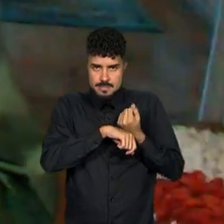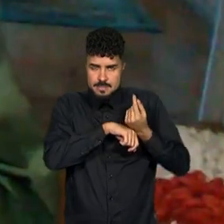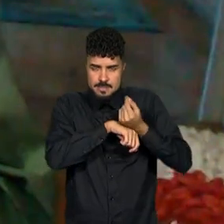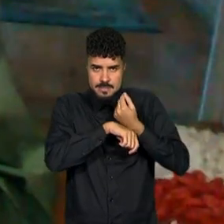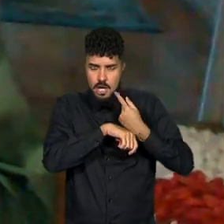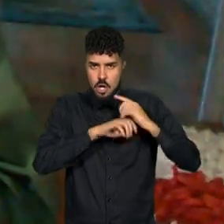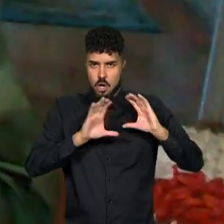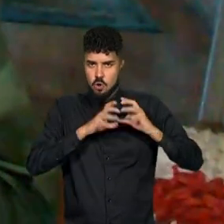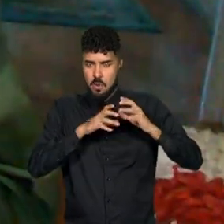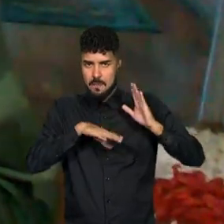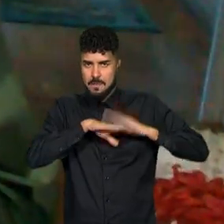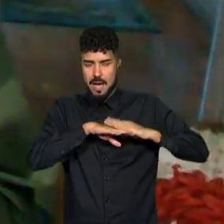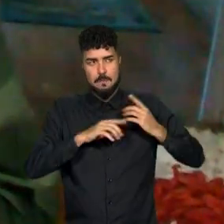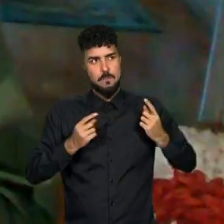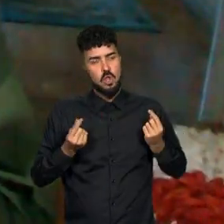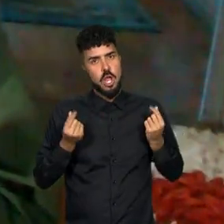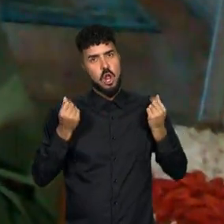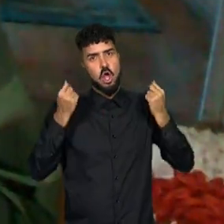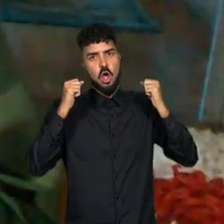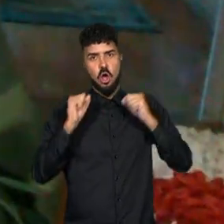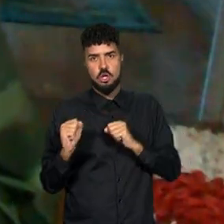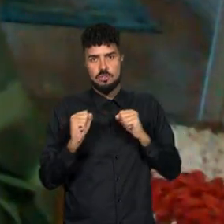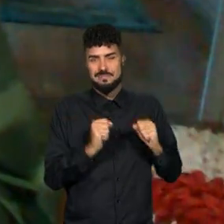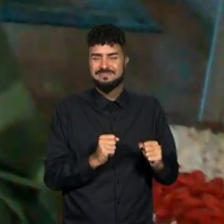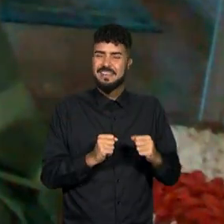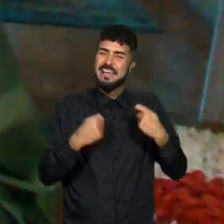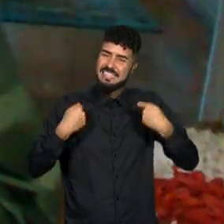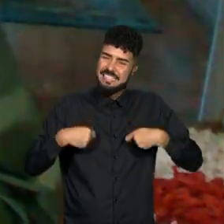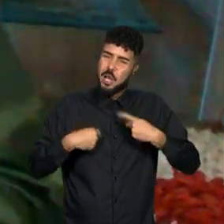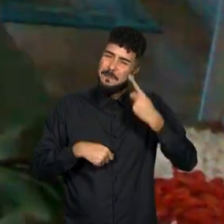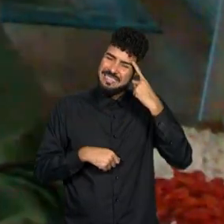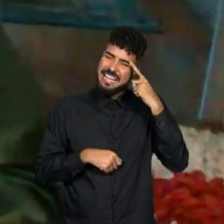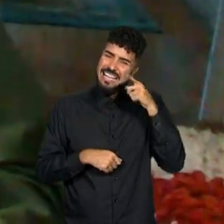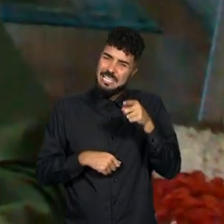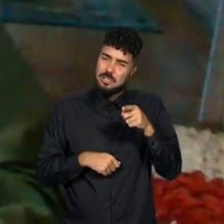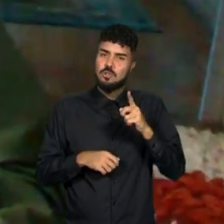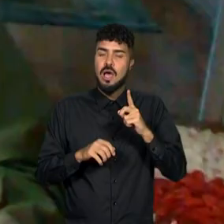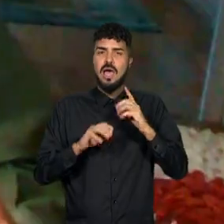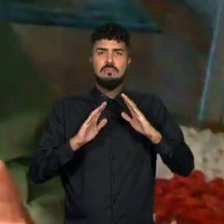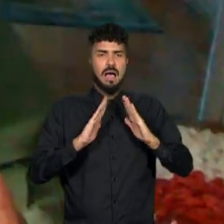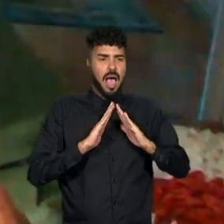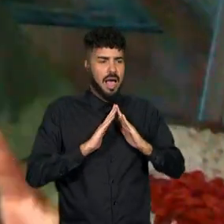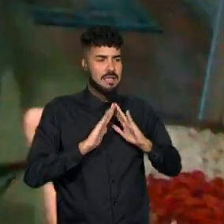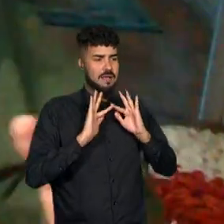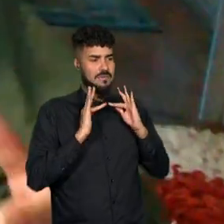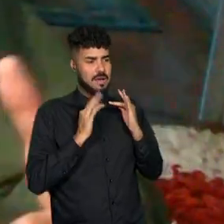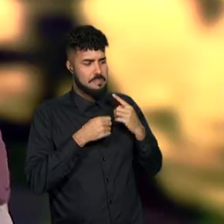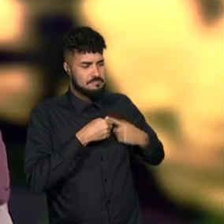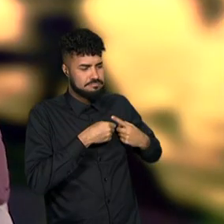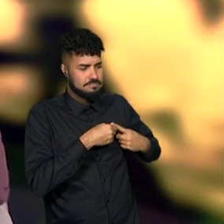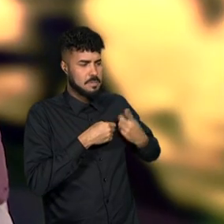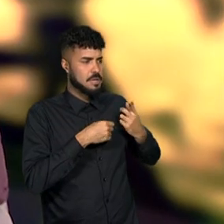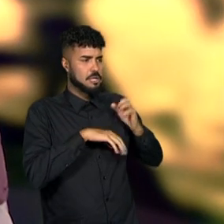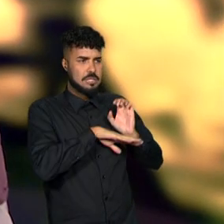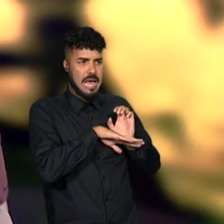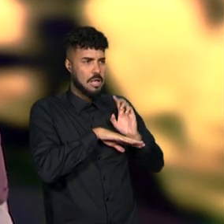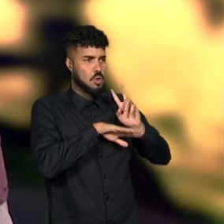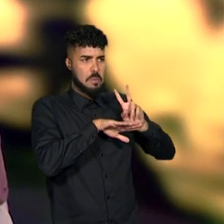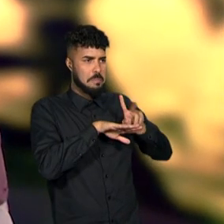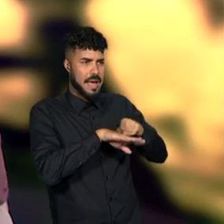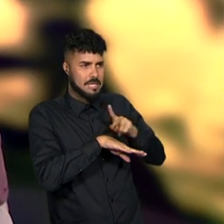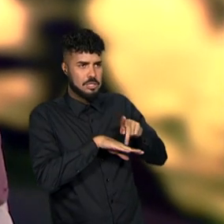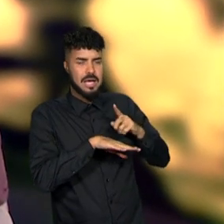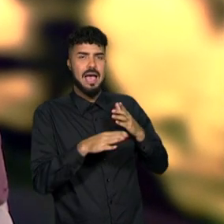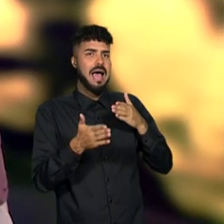poderosos. Então, é necessário pensar, sim, nisso, desde casa, né, do município, do estado, do país e